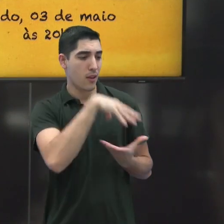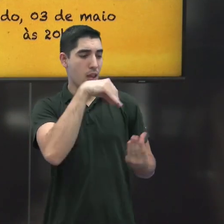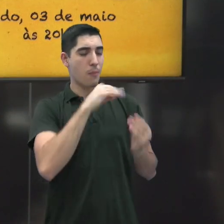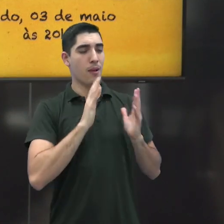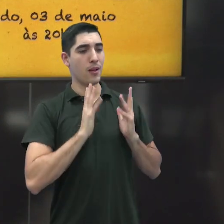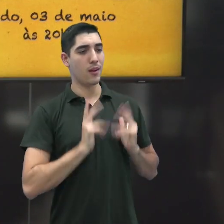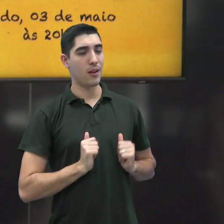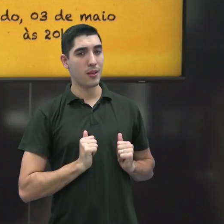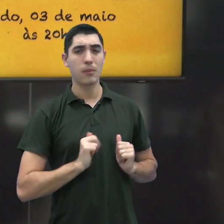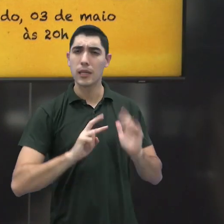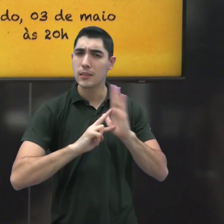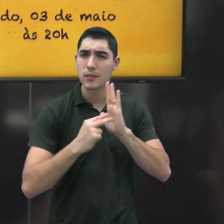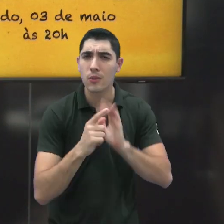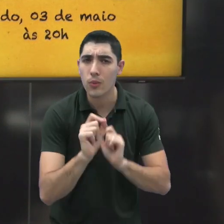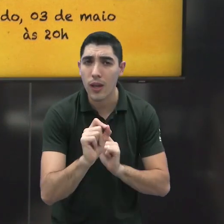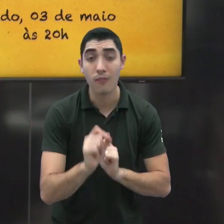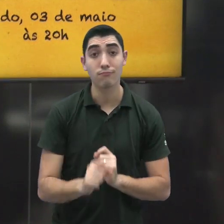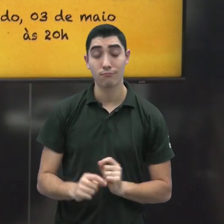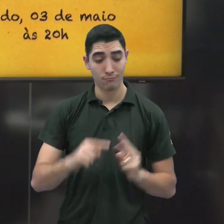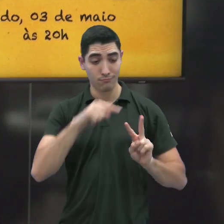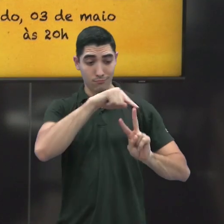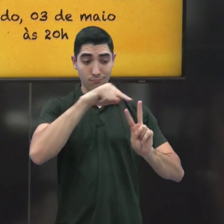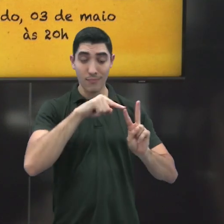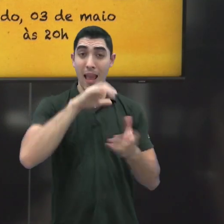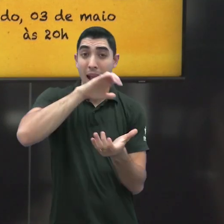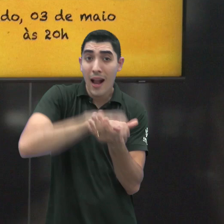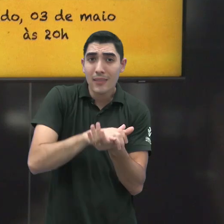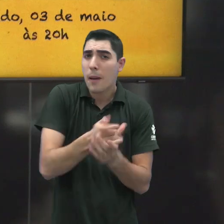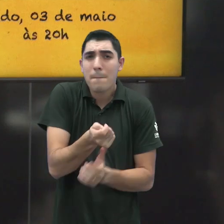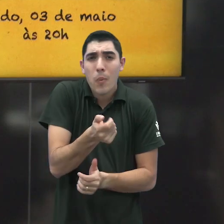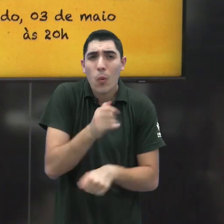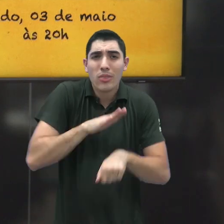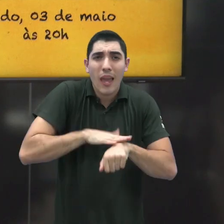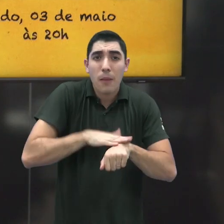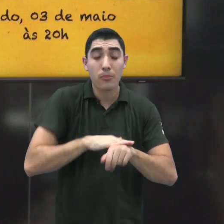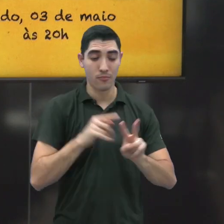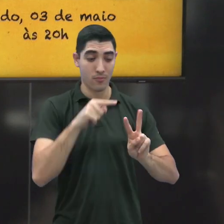uma comédia romântica que traz como protagonista um casal